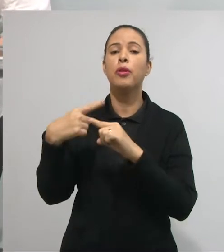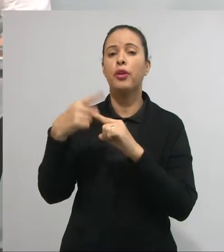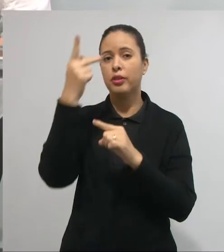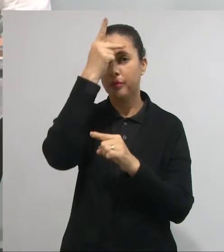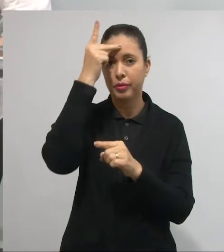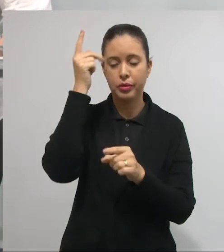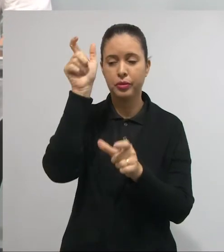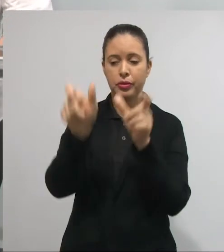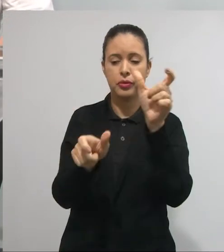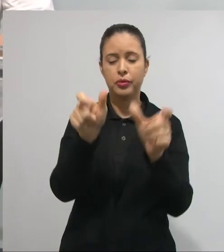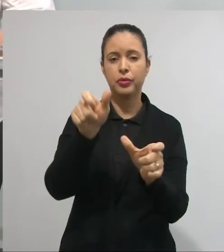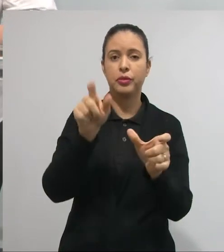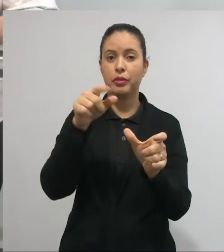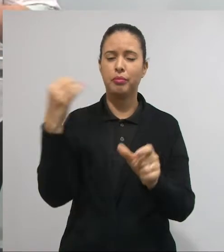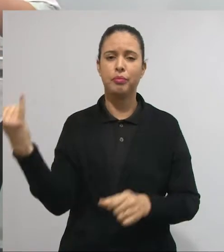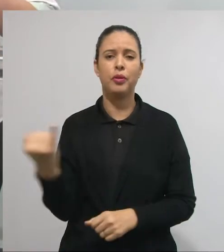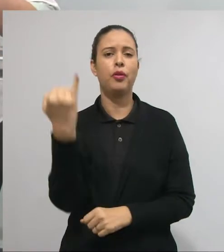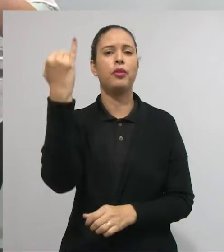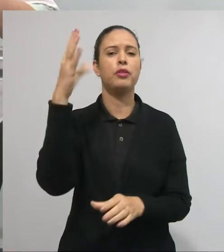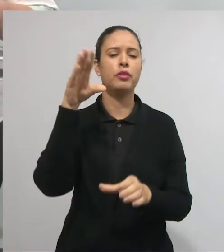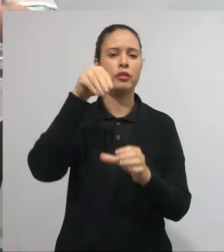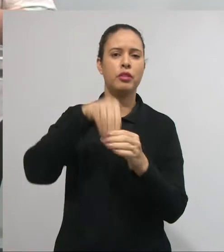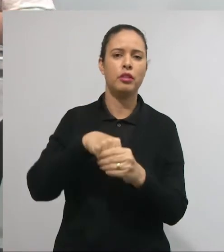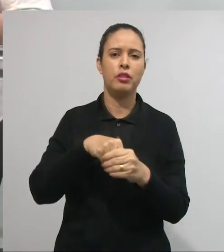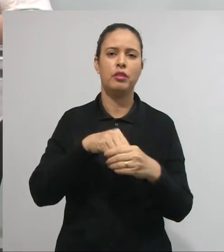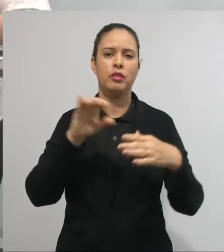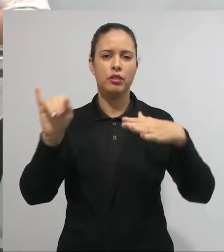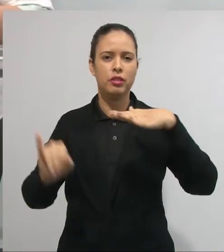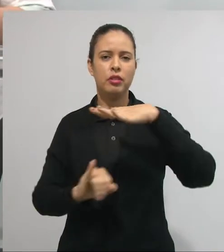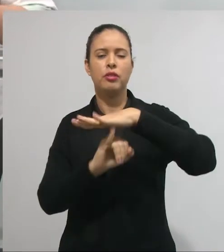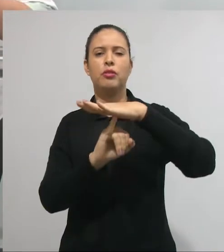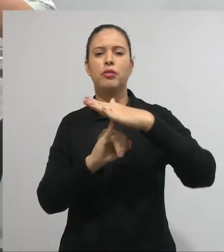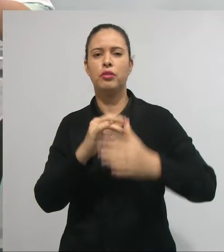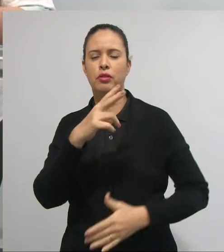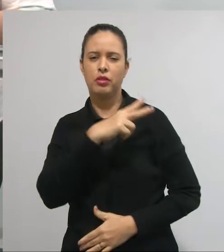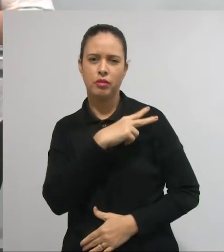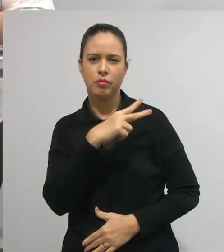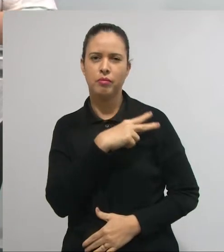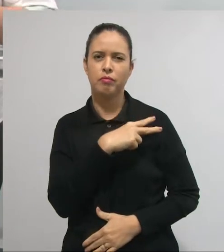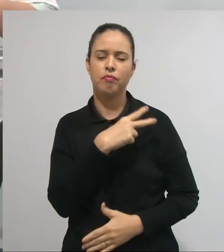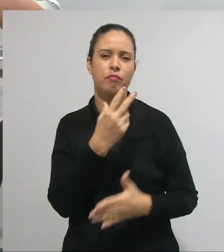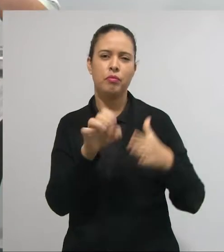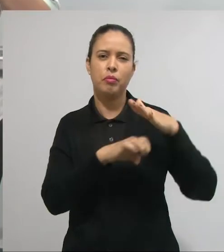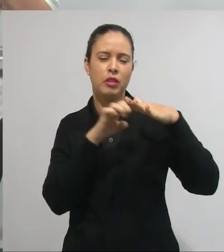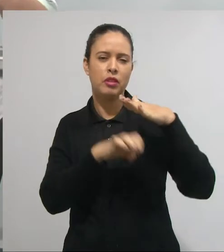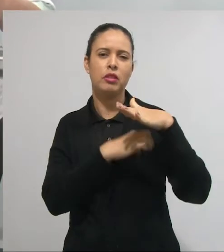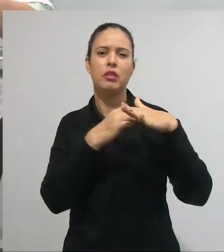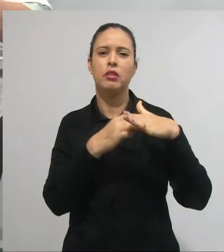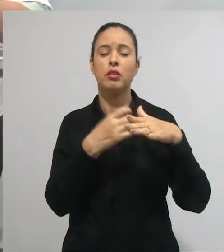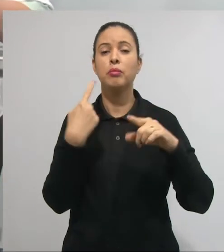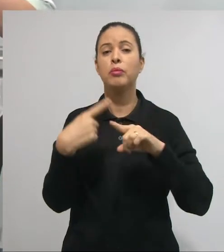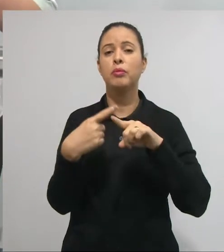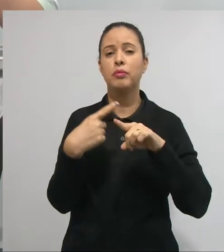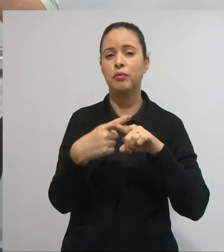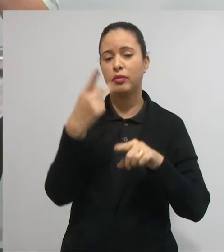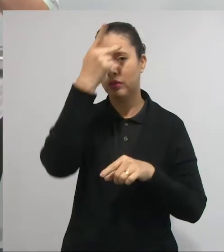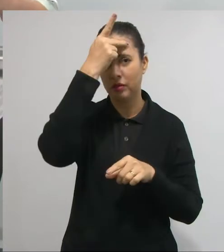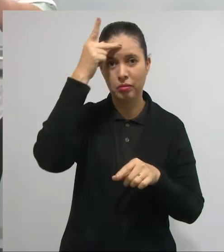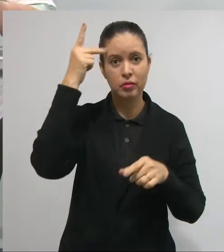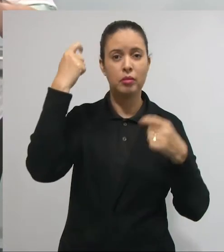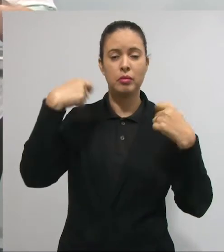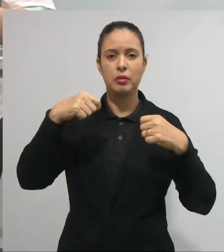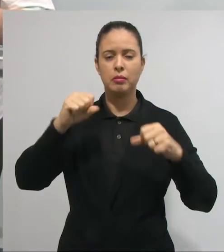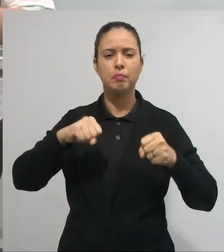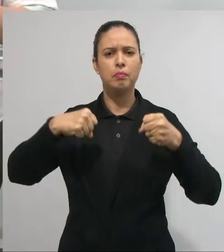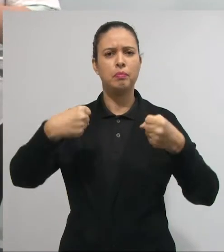existe dentro das organizações, que as coisas não funcionam se as pessoas não estiverem ali